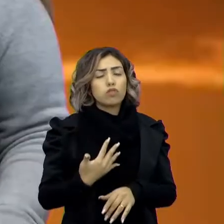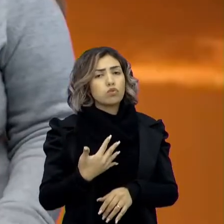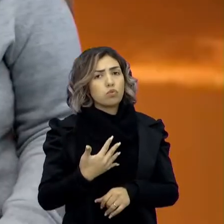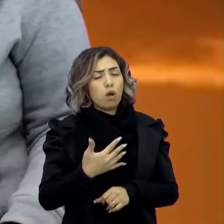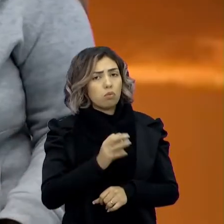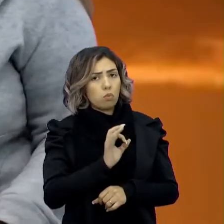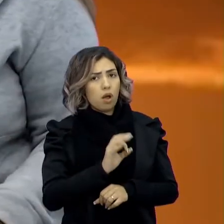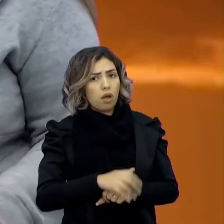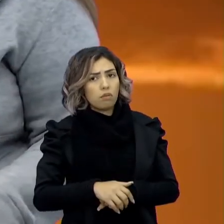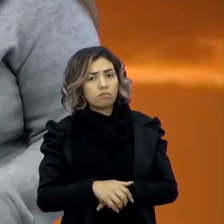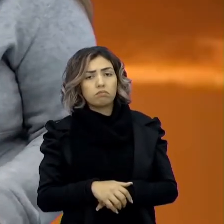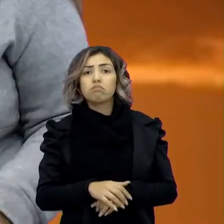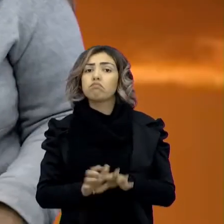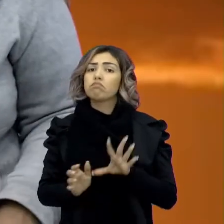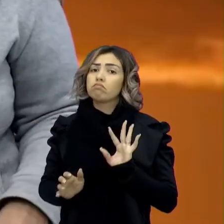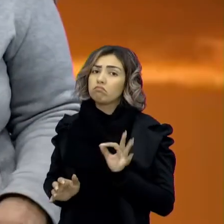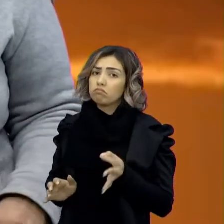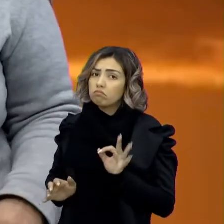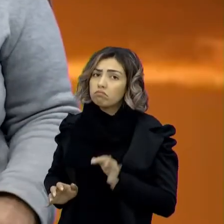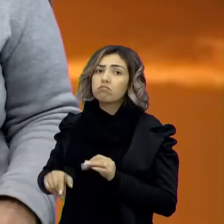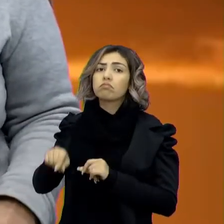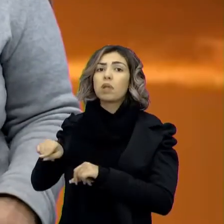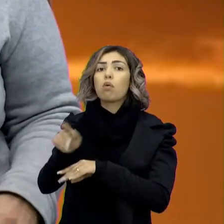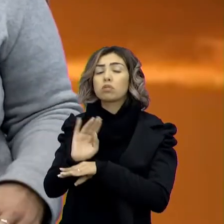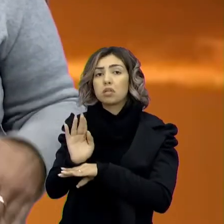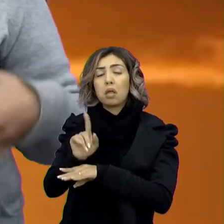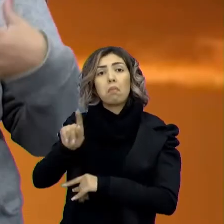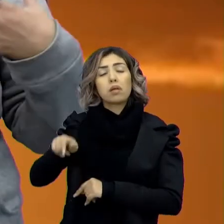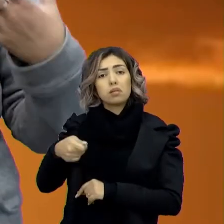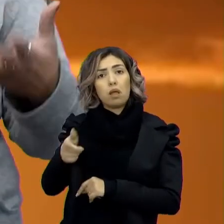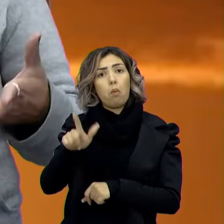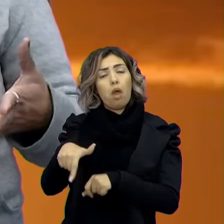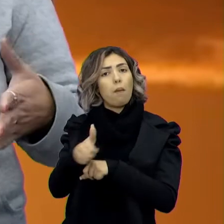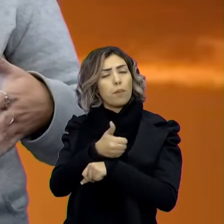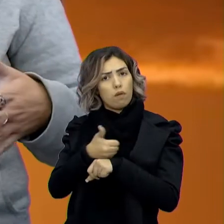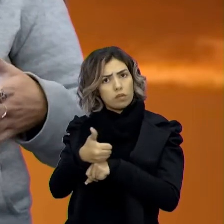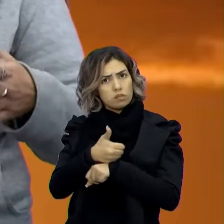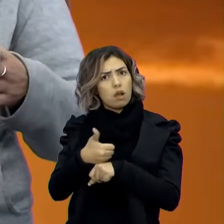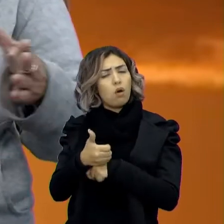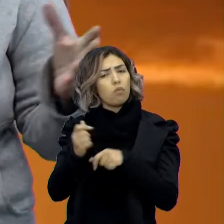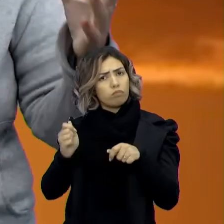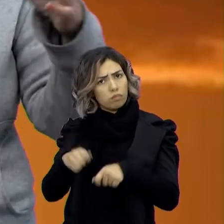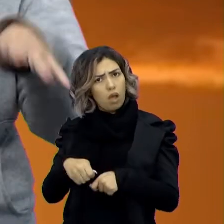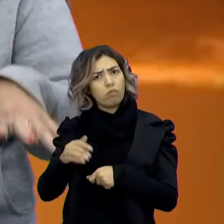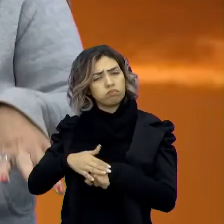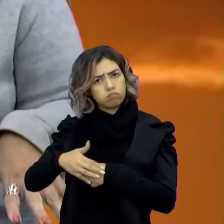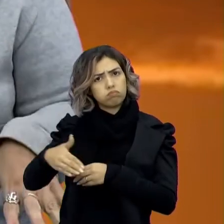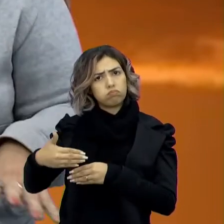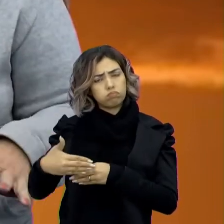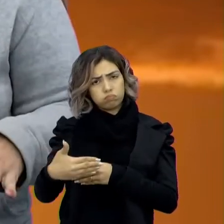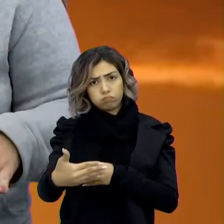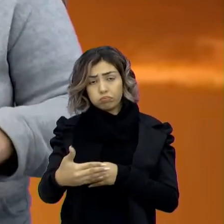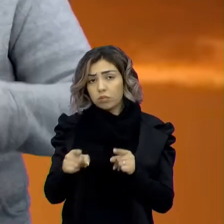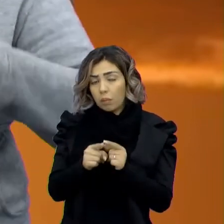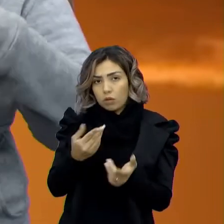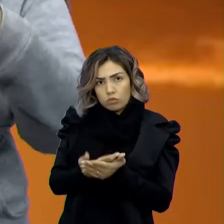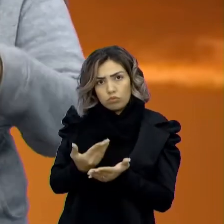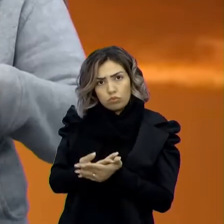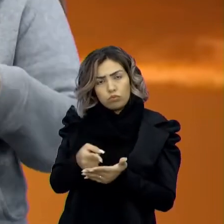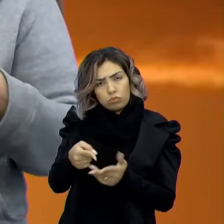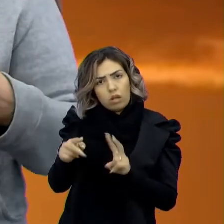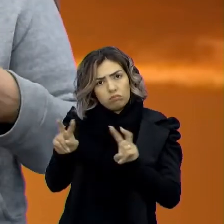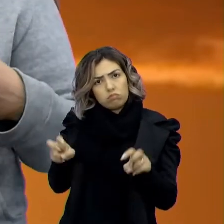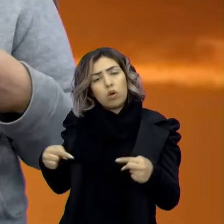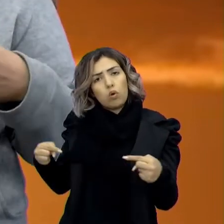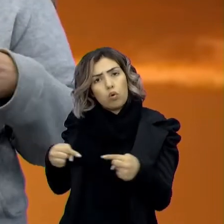também que o cinema é também uma profissão, turma, uma profissão a seguir, dentro até do que a gente está estudando.